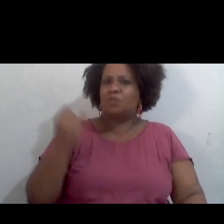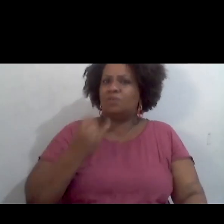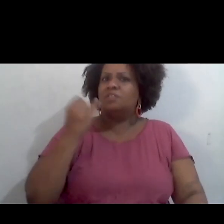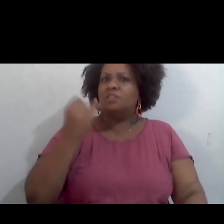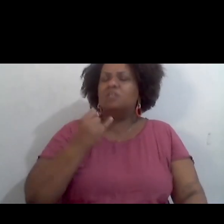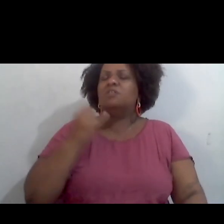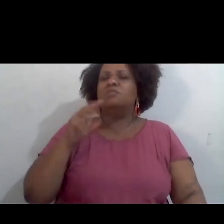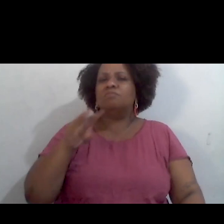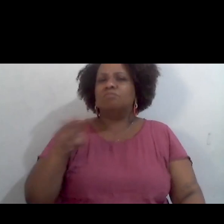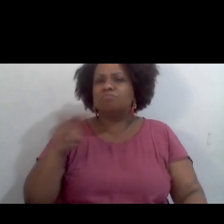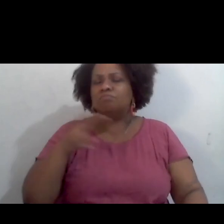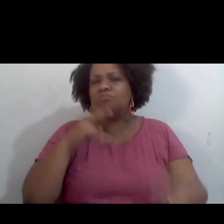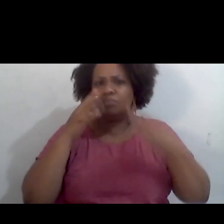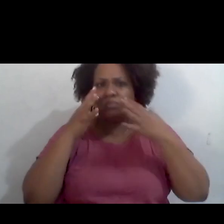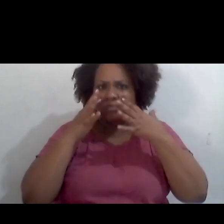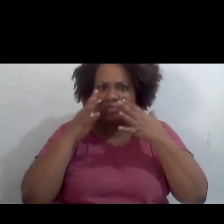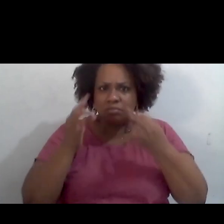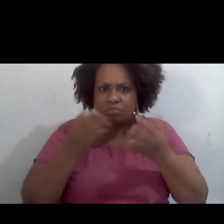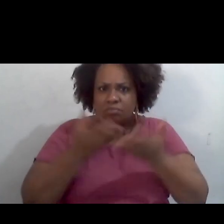escuta, esse momento de troca.